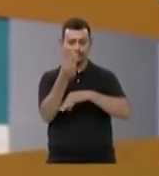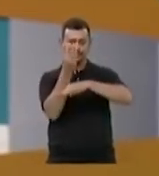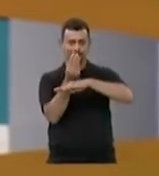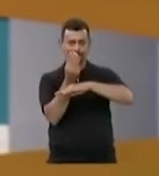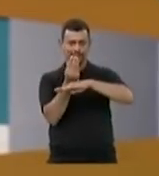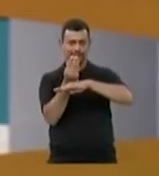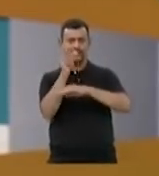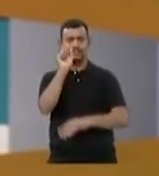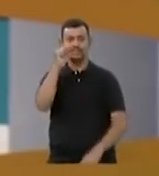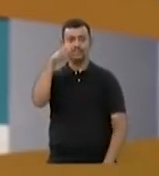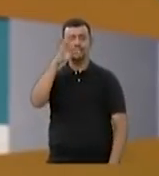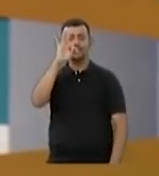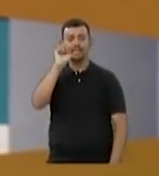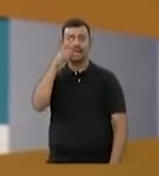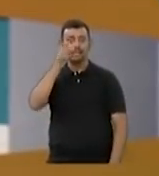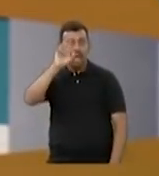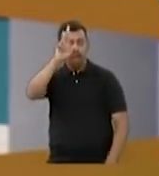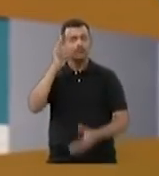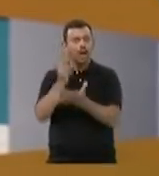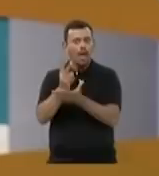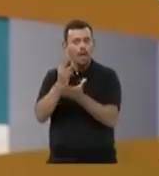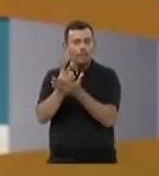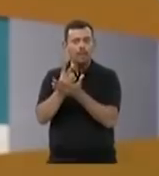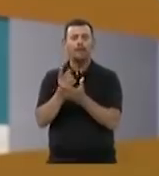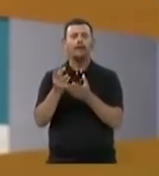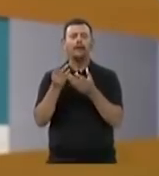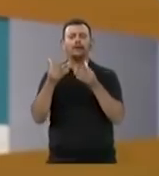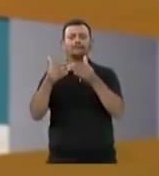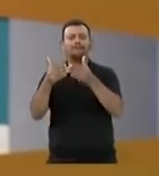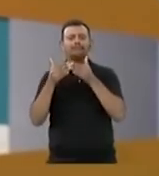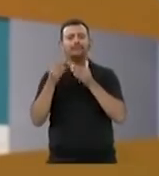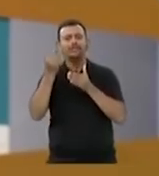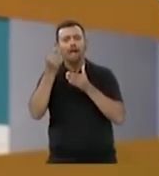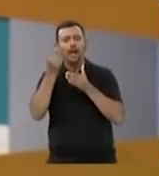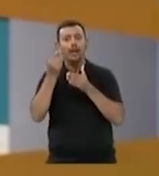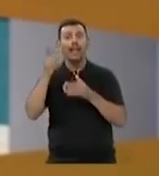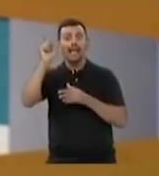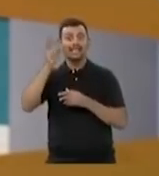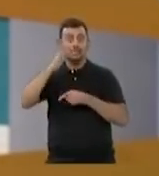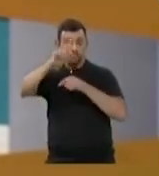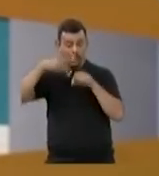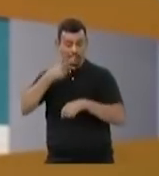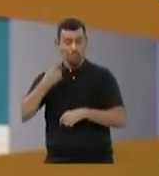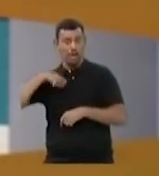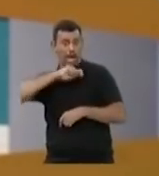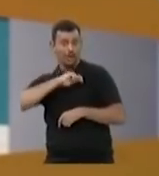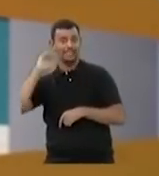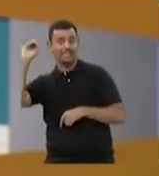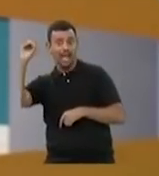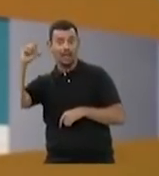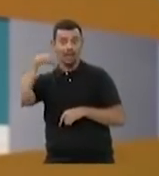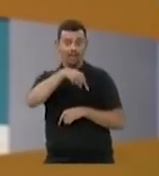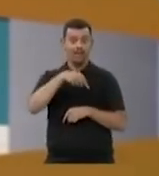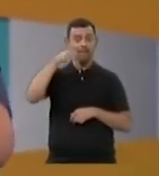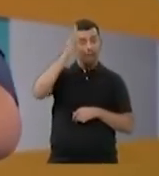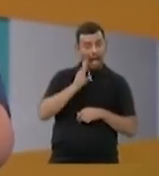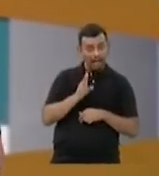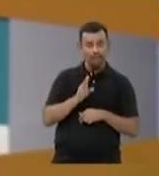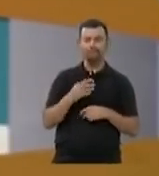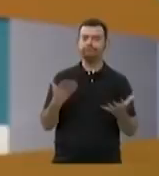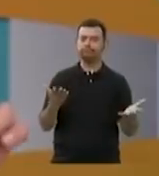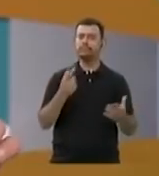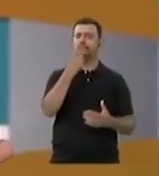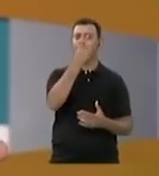mesma linha de crédito na espanha sua matriz cobra juro zero no brasil cobra 140% nós vamos